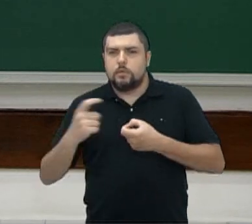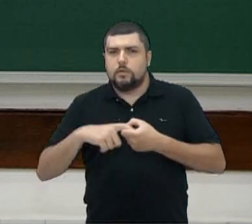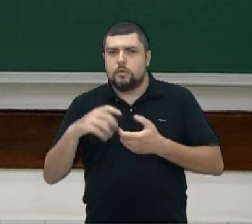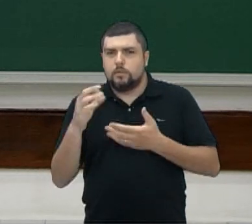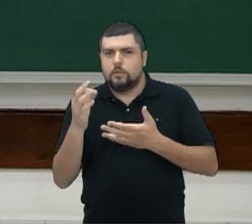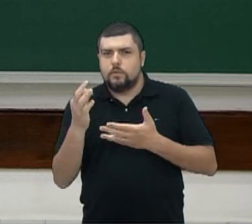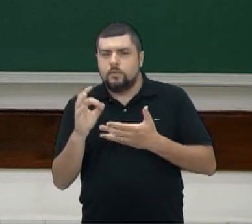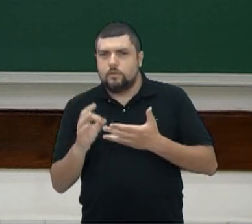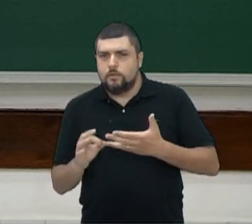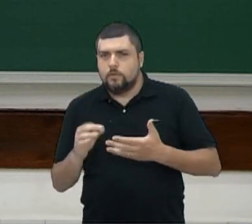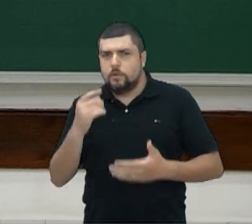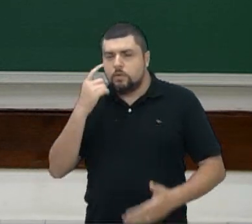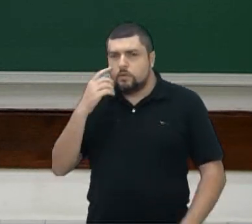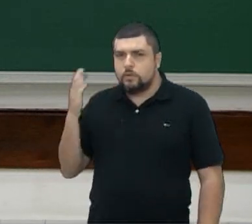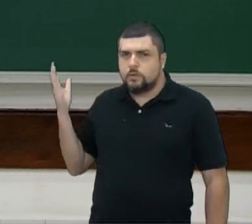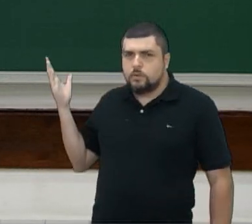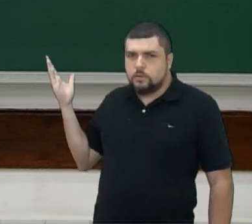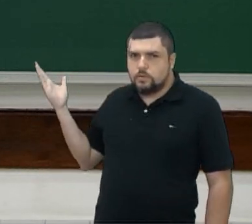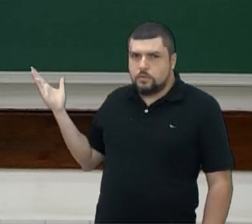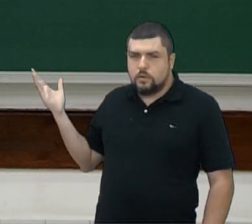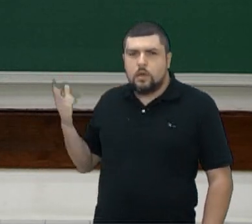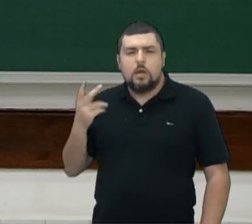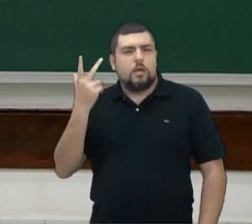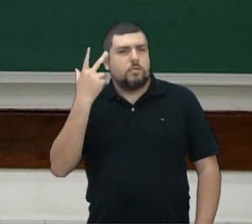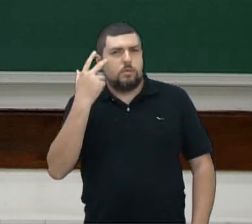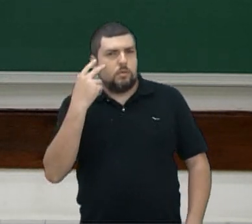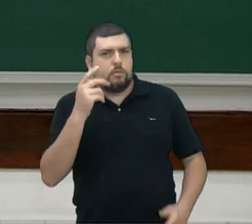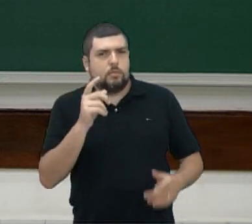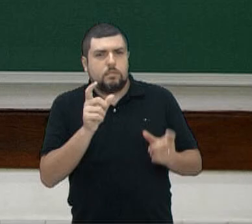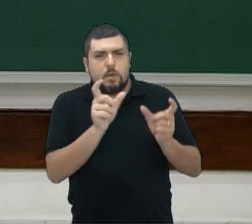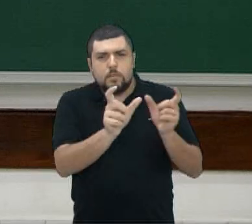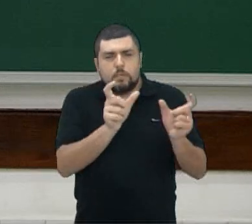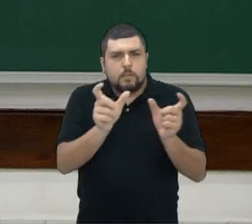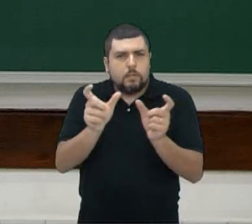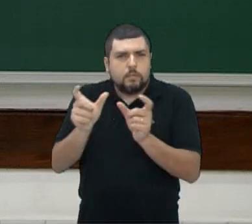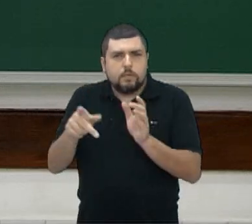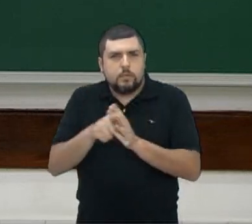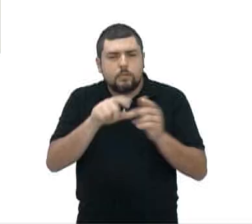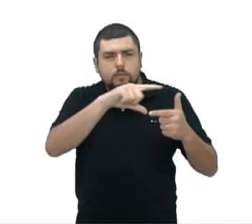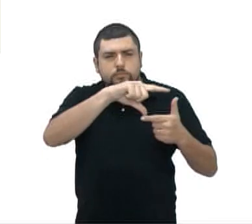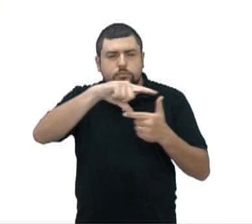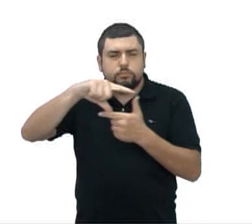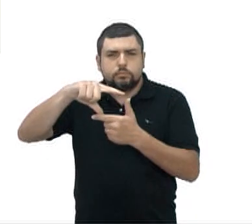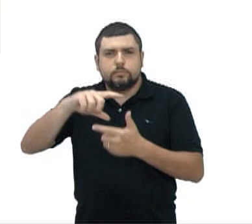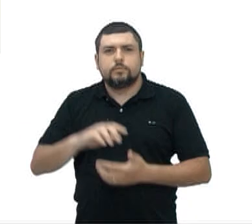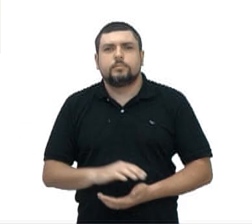esses itens que são muito comuns de aparecer em histórias em quadrinhos, ok? Bora lá.